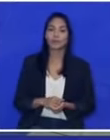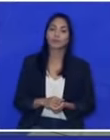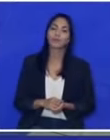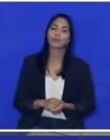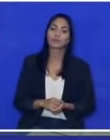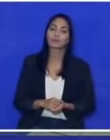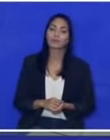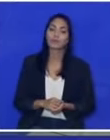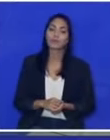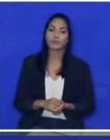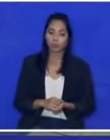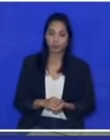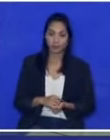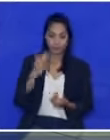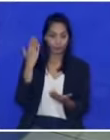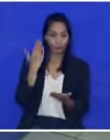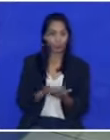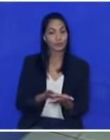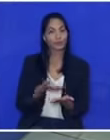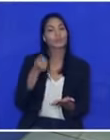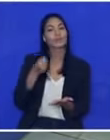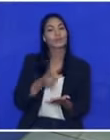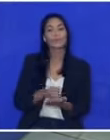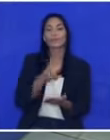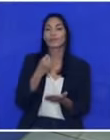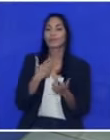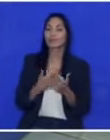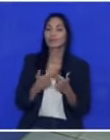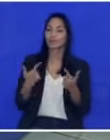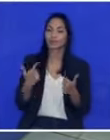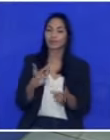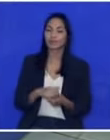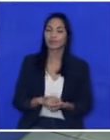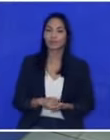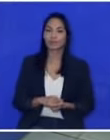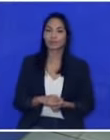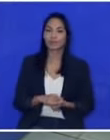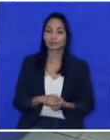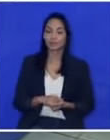loterias.caixa.gov.br. Acredite, aposte. E boa sorte!